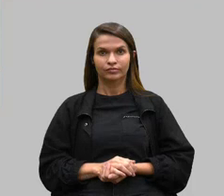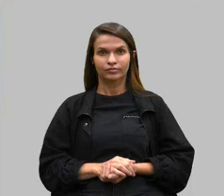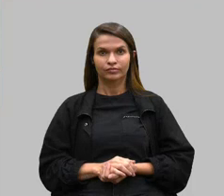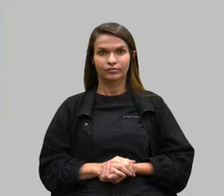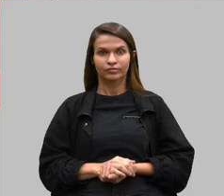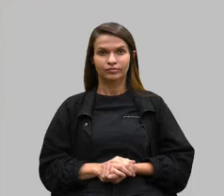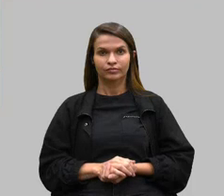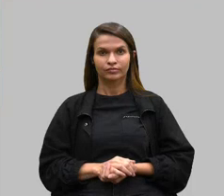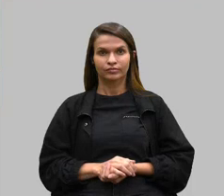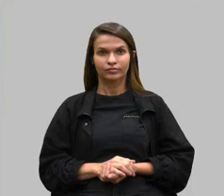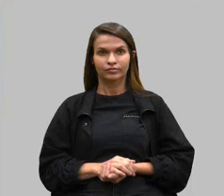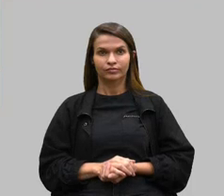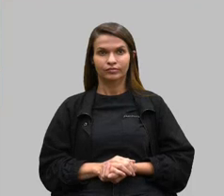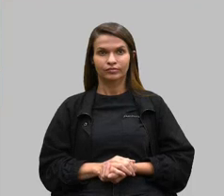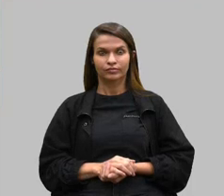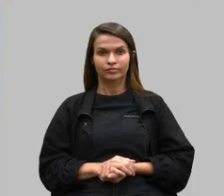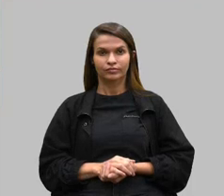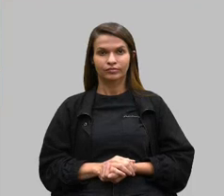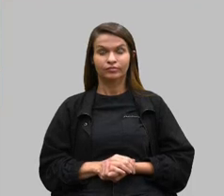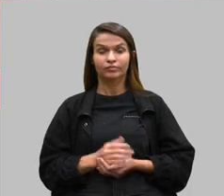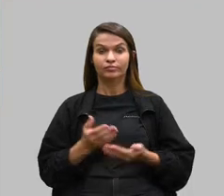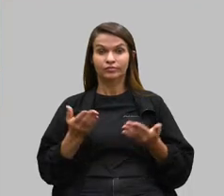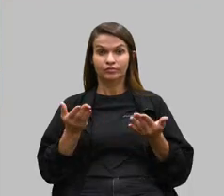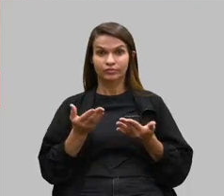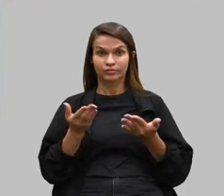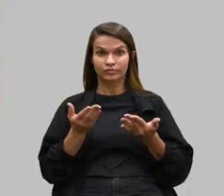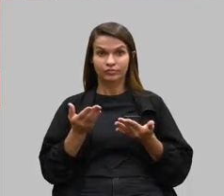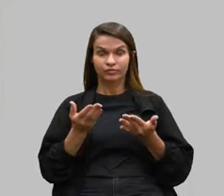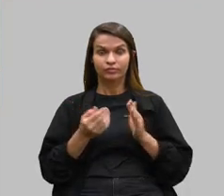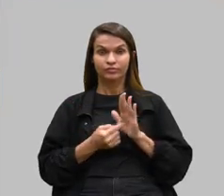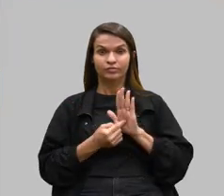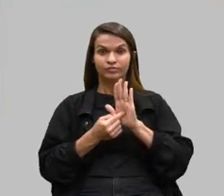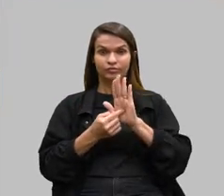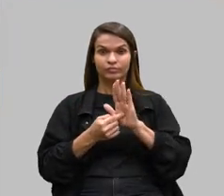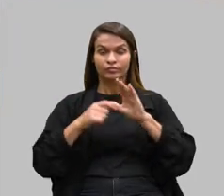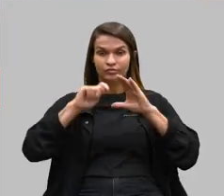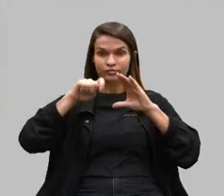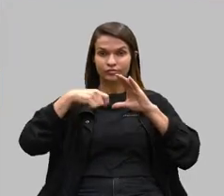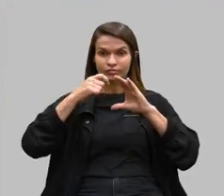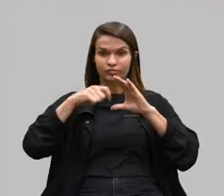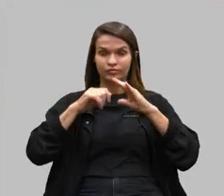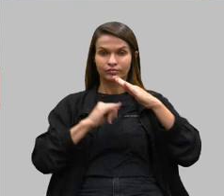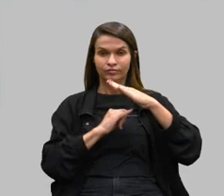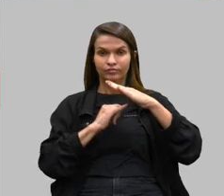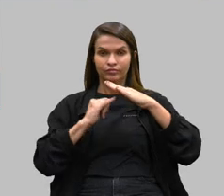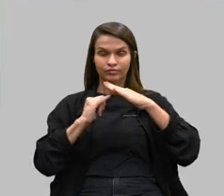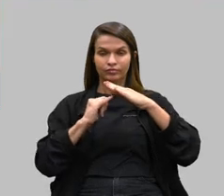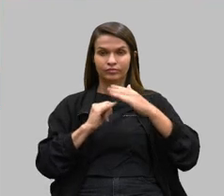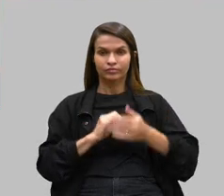Ioni teremos nesse momento a exibição de um vídeo institucional